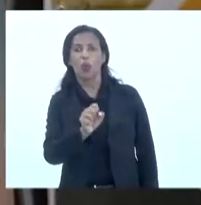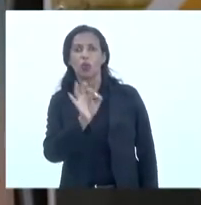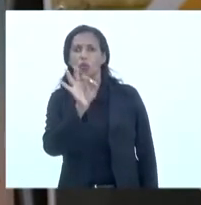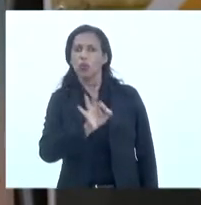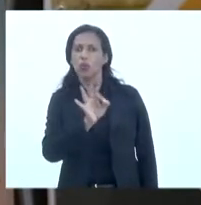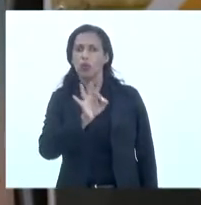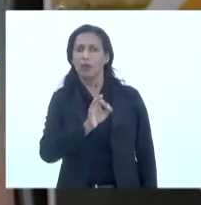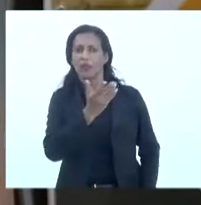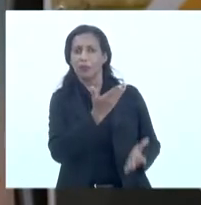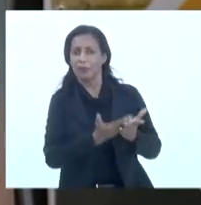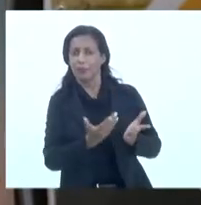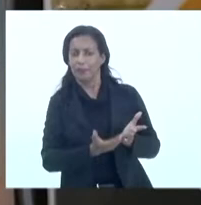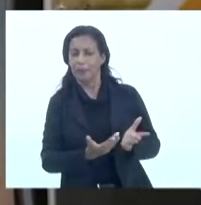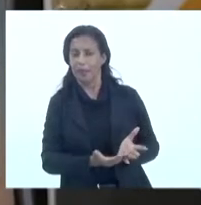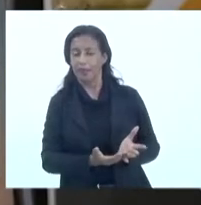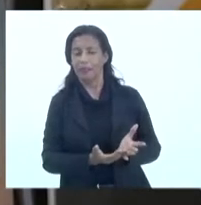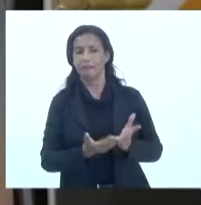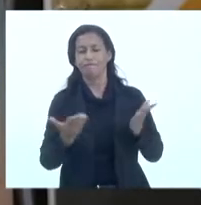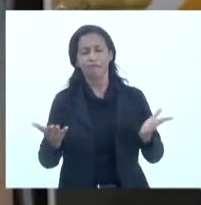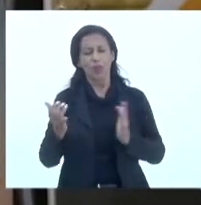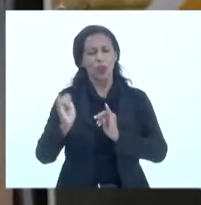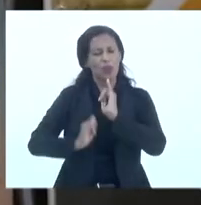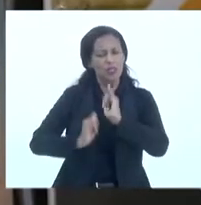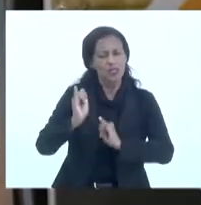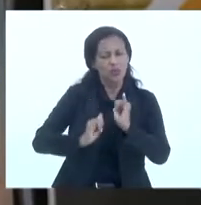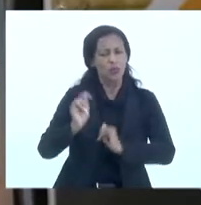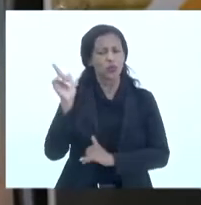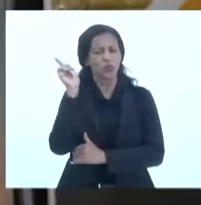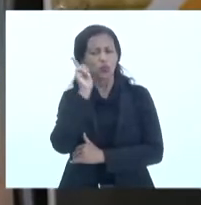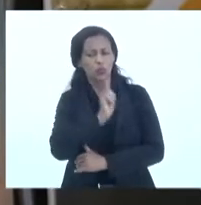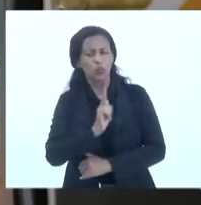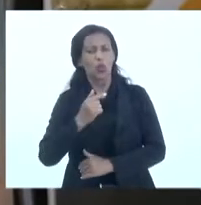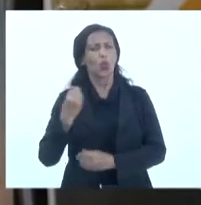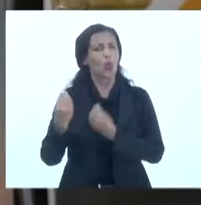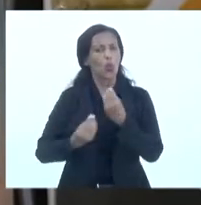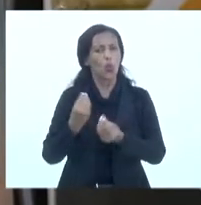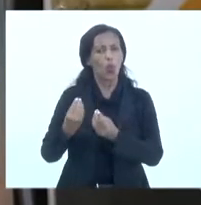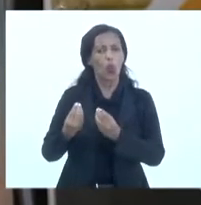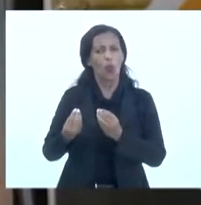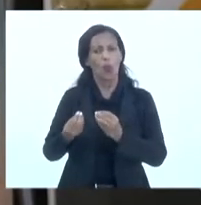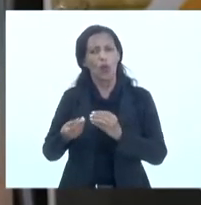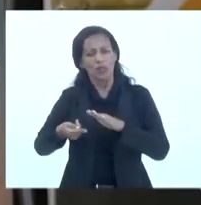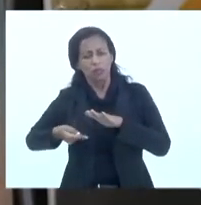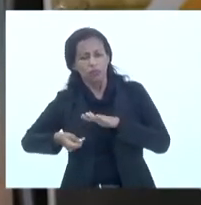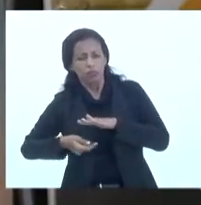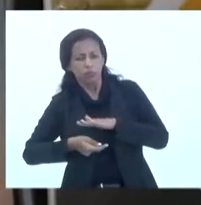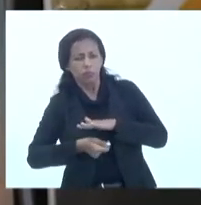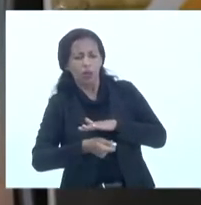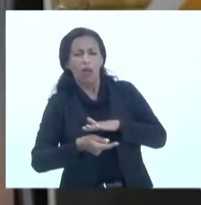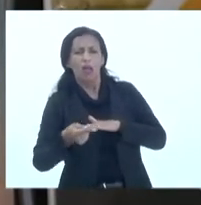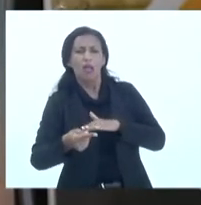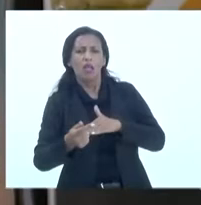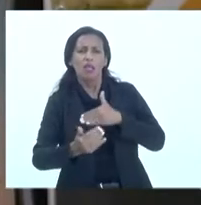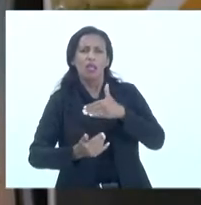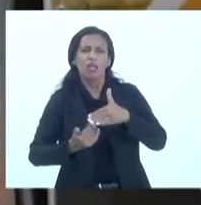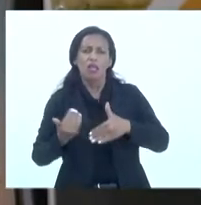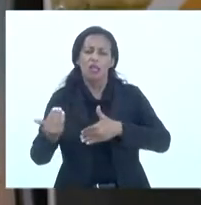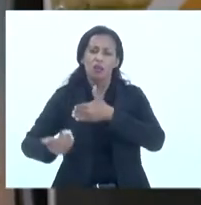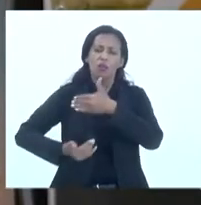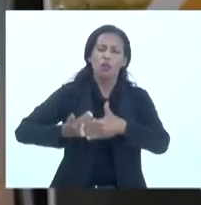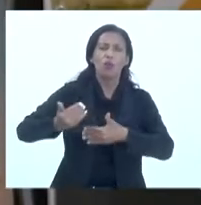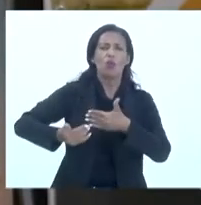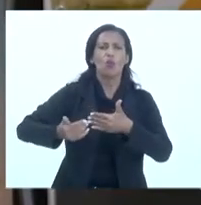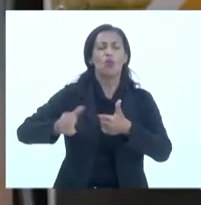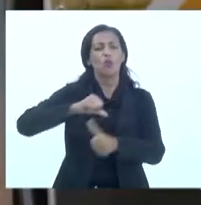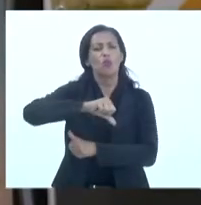partir da indústria que a gente já tem, como é que a gente, usando o Fundo Soberano, pode trazer investimentos que gerem um ciclo virtuoso para